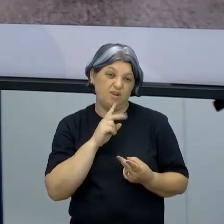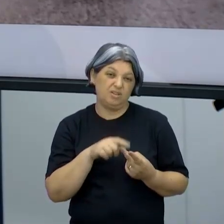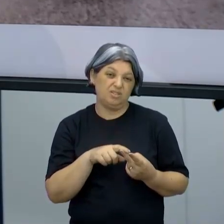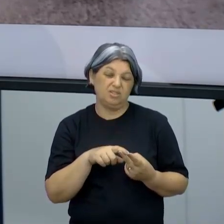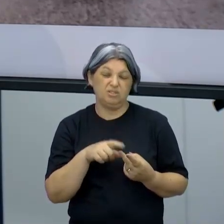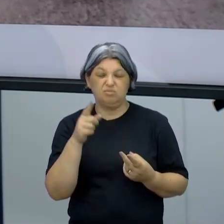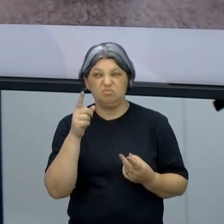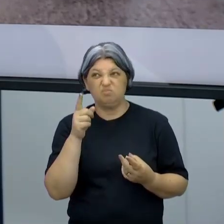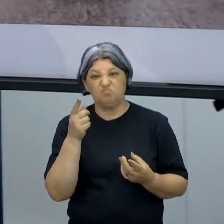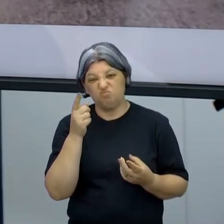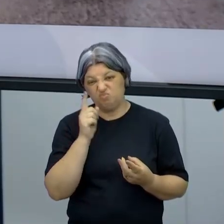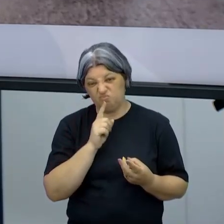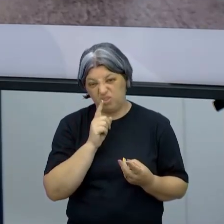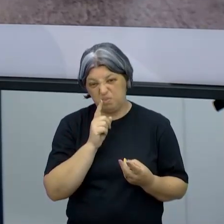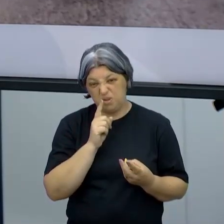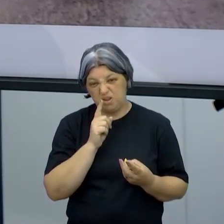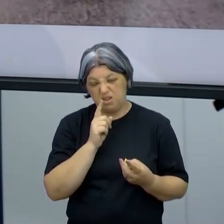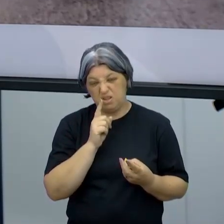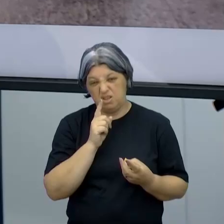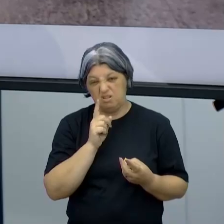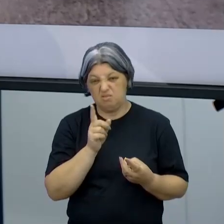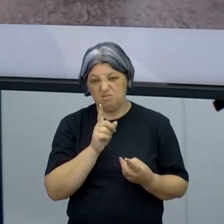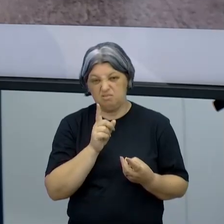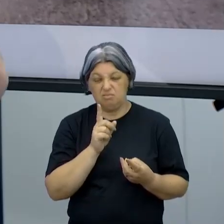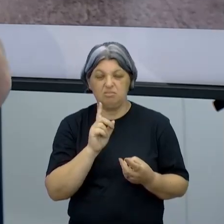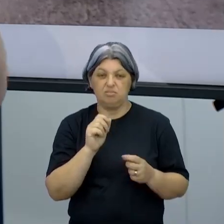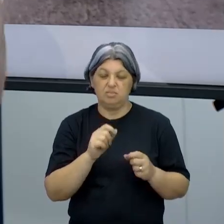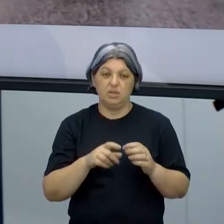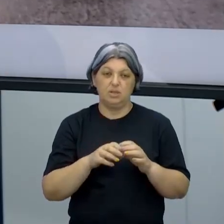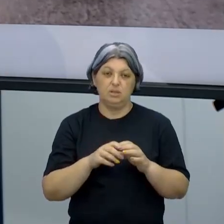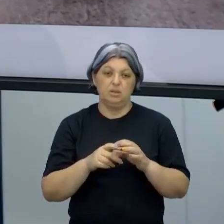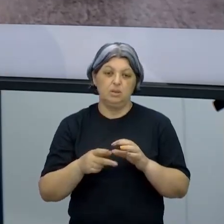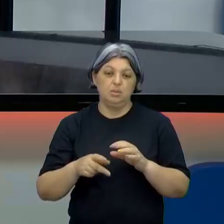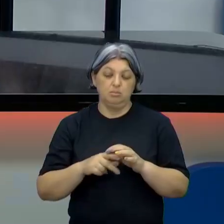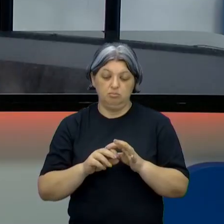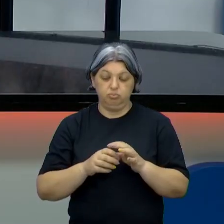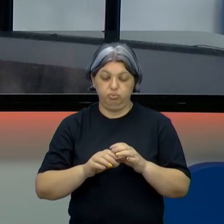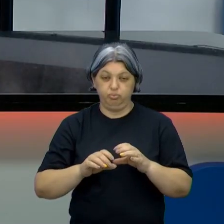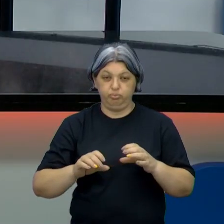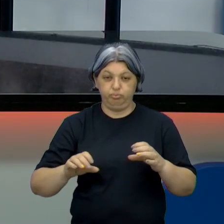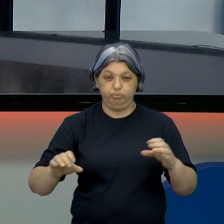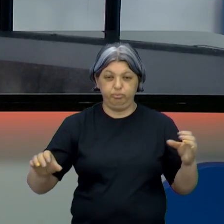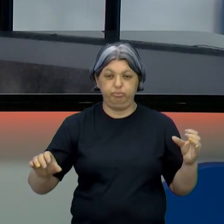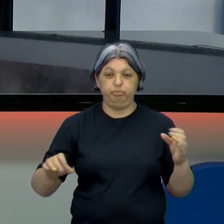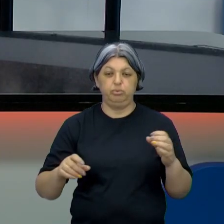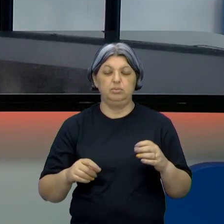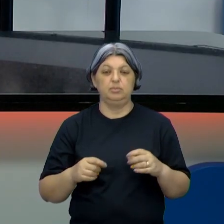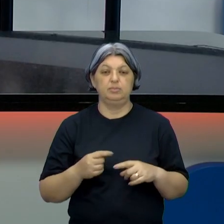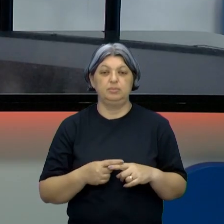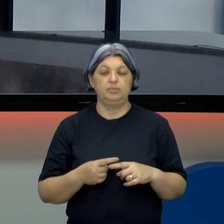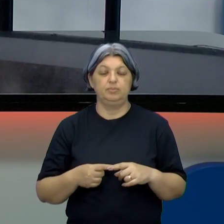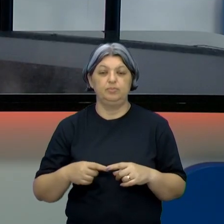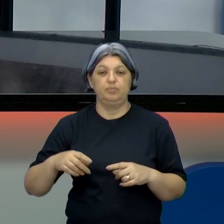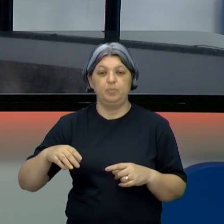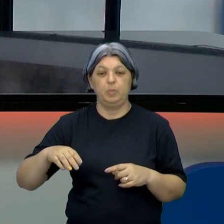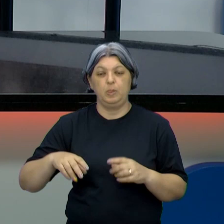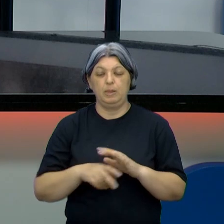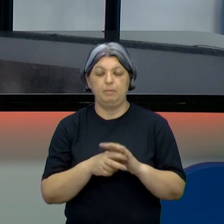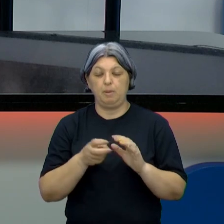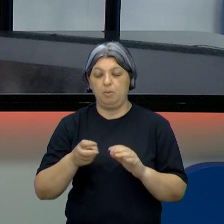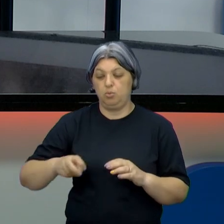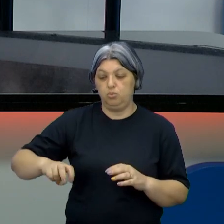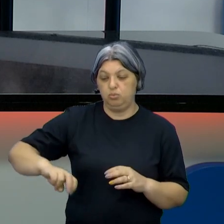já vi. Não, várias cores ali. Então ele é bem comprido, né? Então ele tem um movimento ali formando em círculos, ele